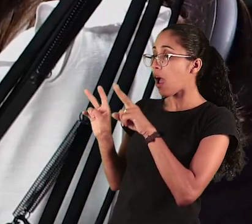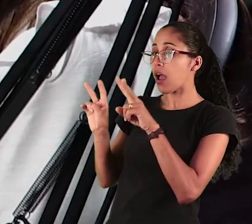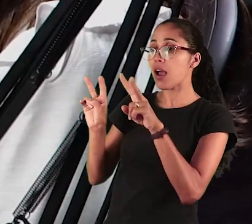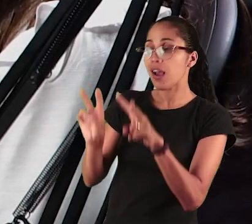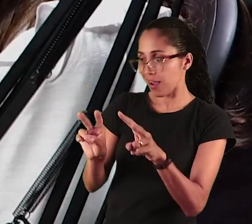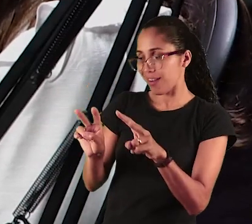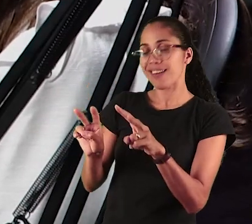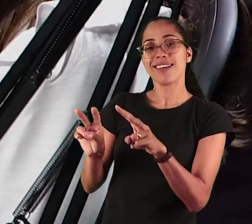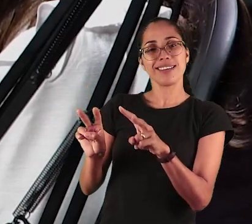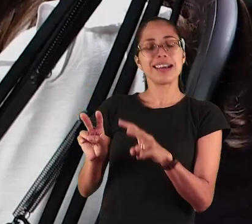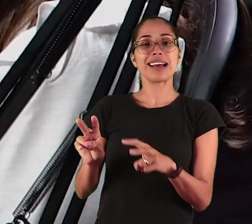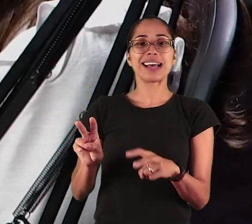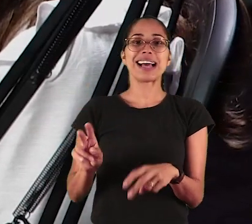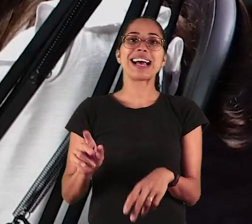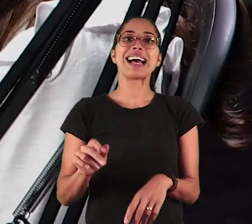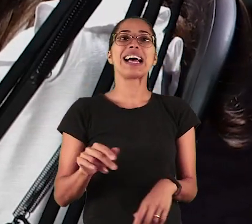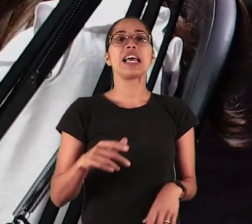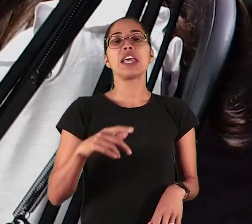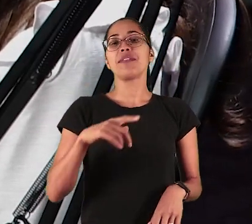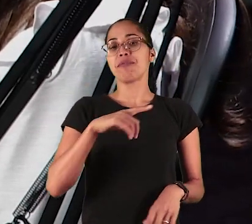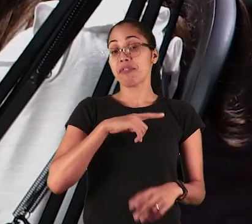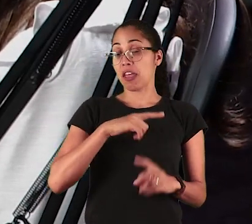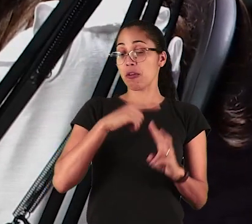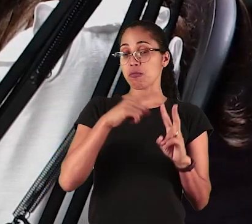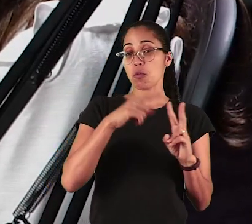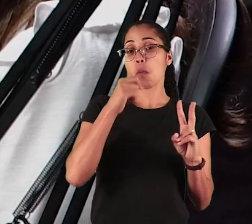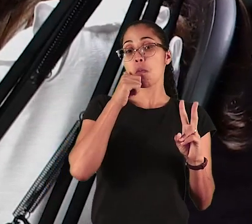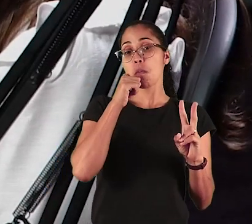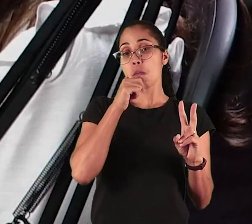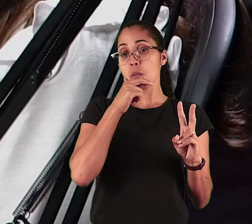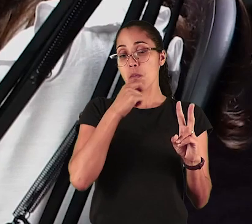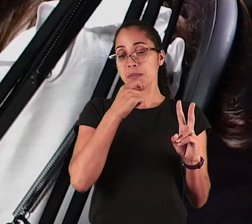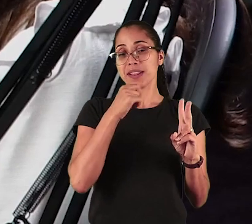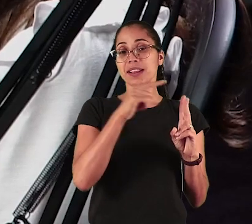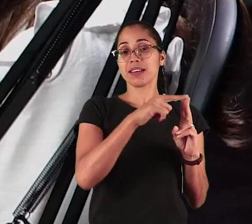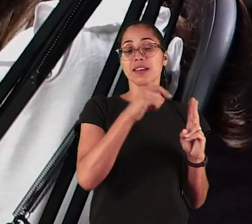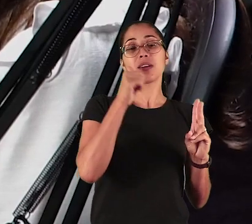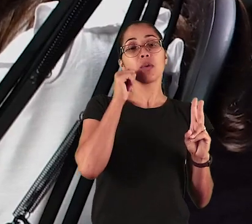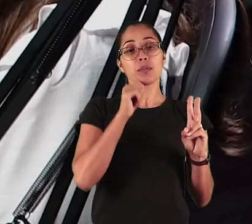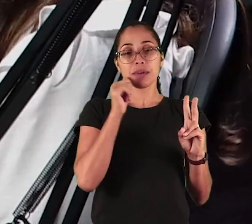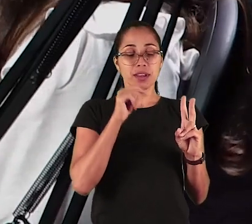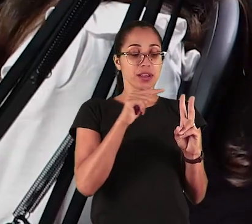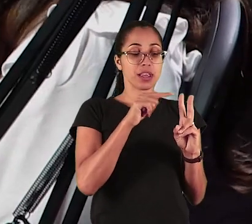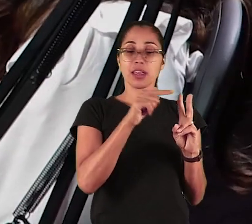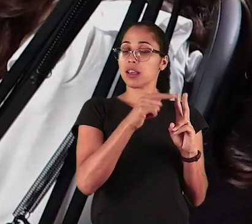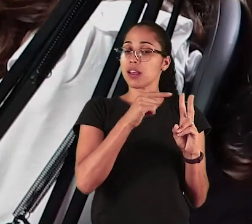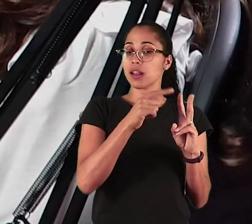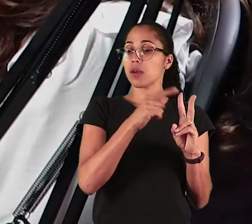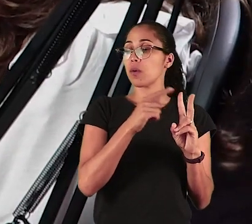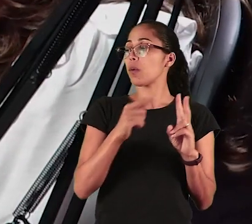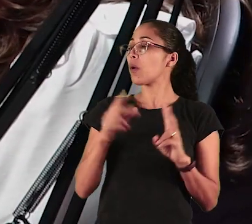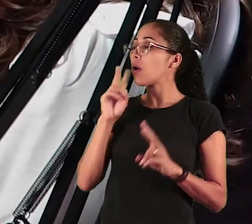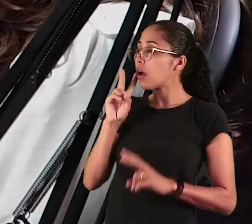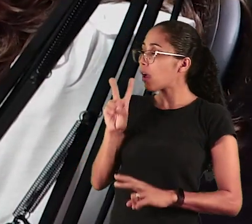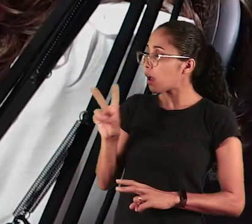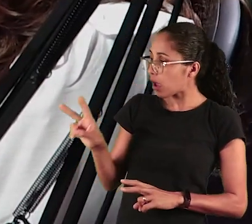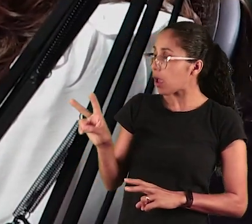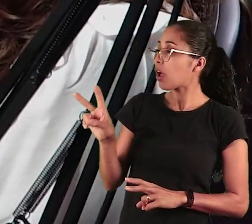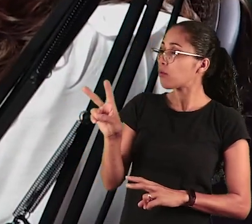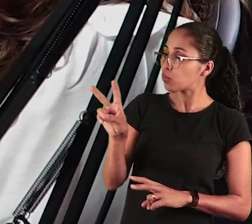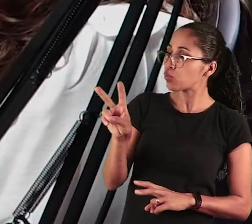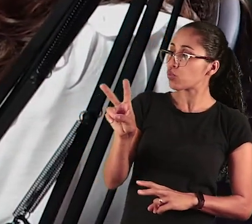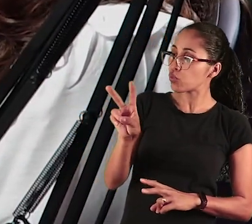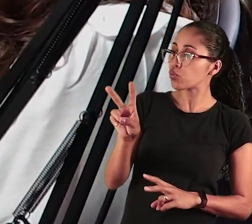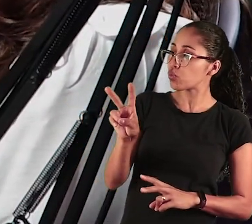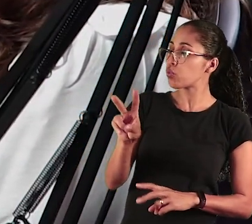os pratinhos do tempo todo né então eu acho que eu tenho um menino e uma menina eu acho que o meu menino ao ver todo esse esforço